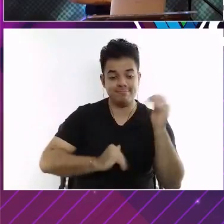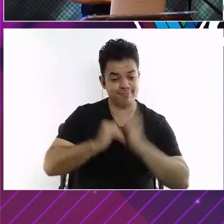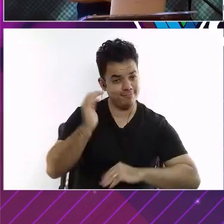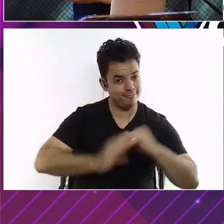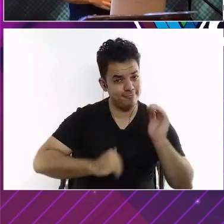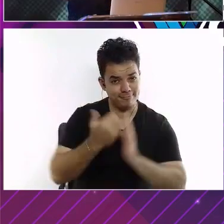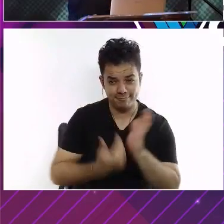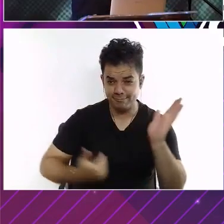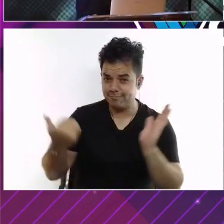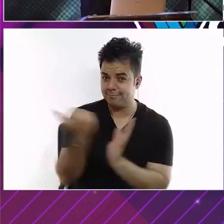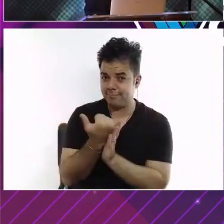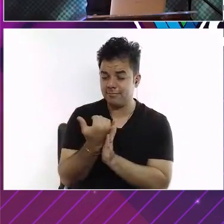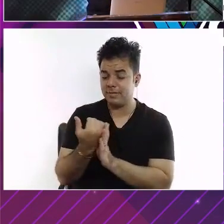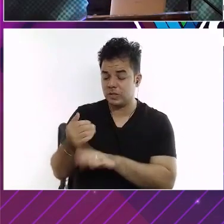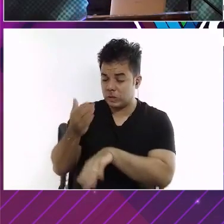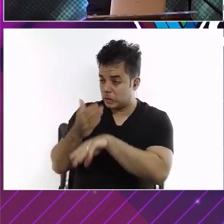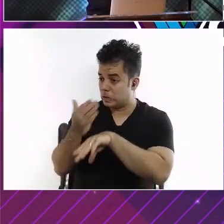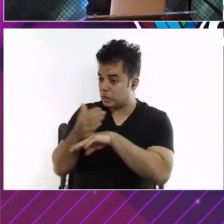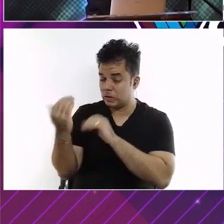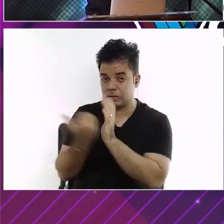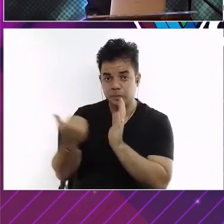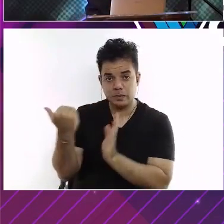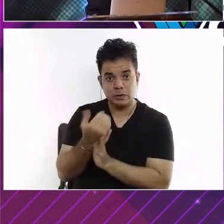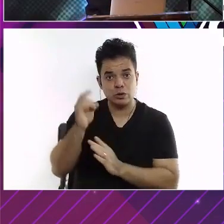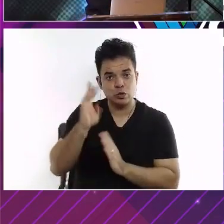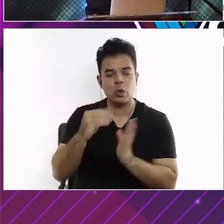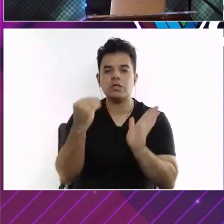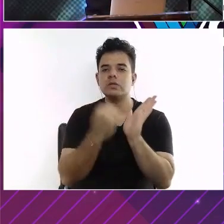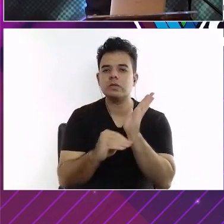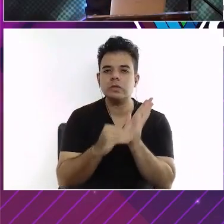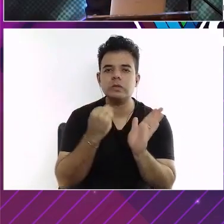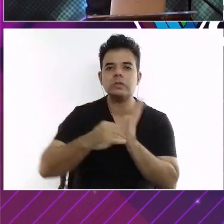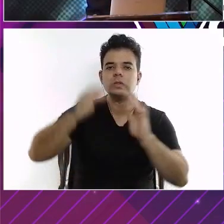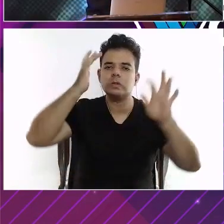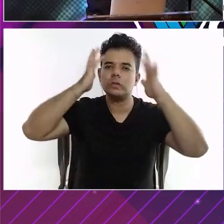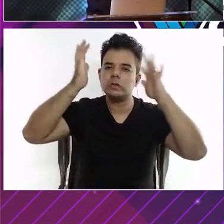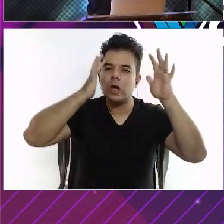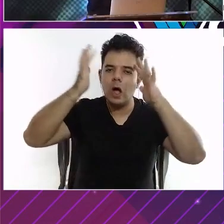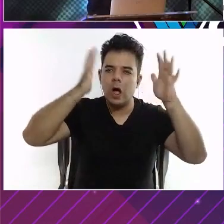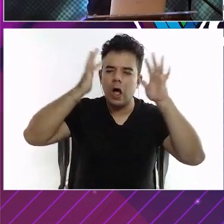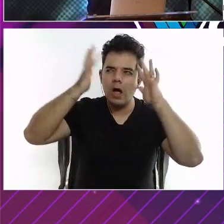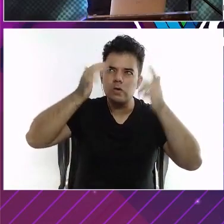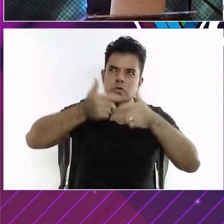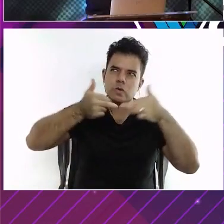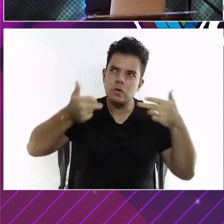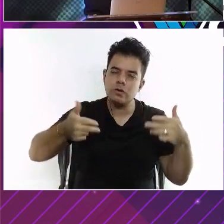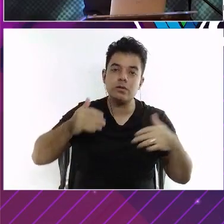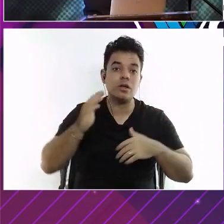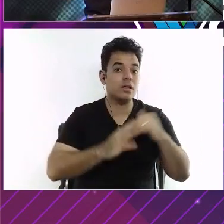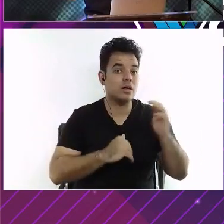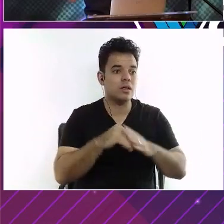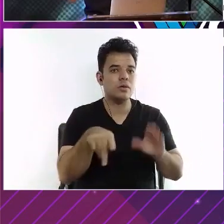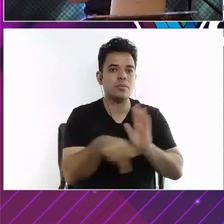não só de quem está designing thinking. A gente precisa de mais competências e habilidades na organização, por exemplo,